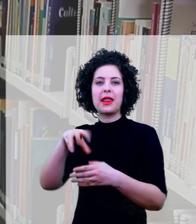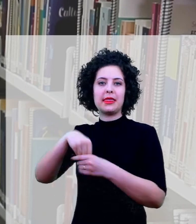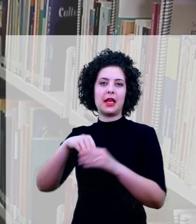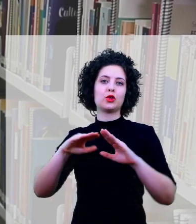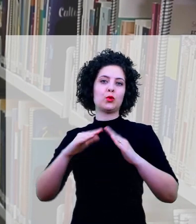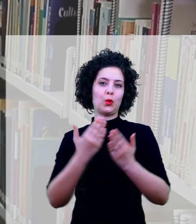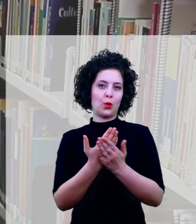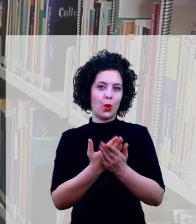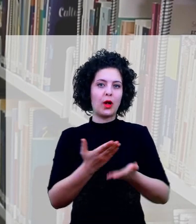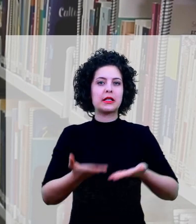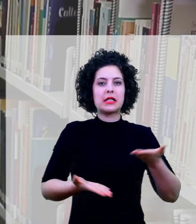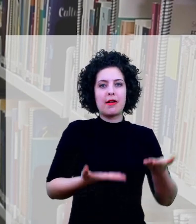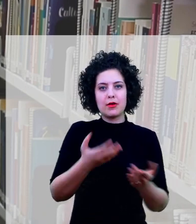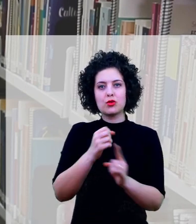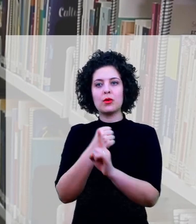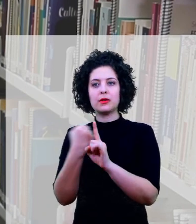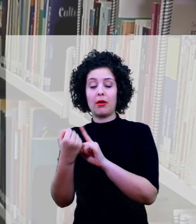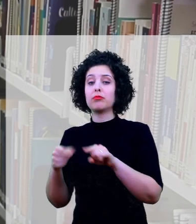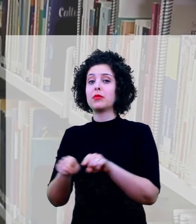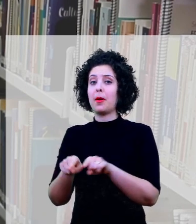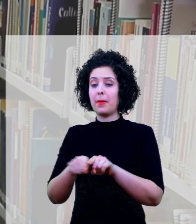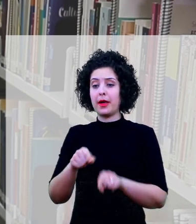ensino.